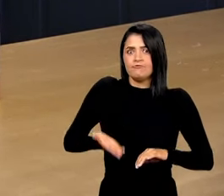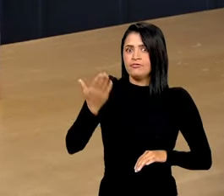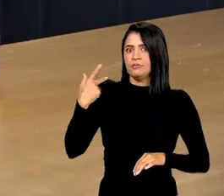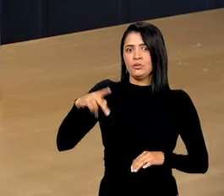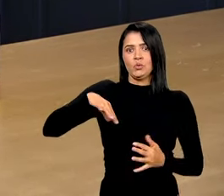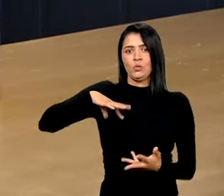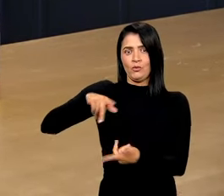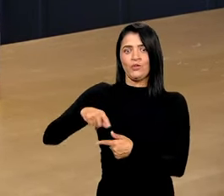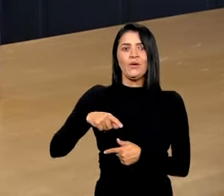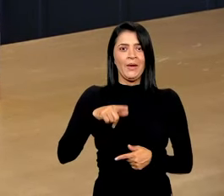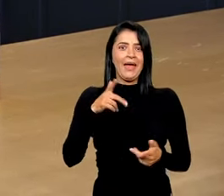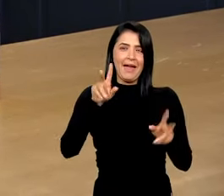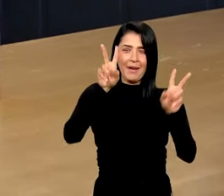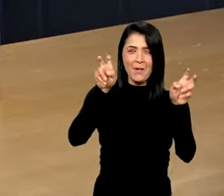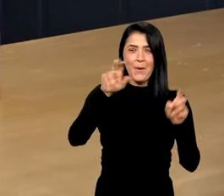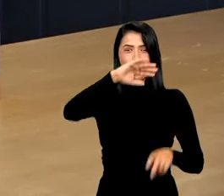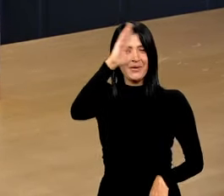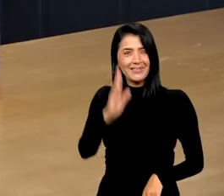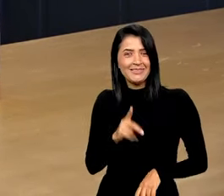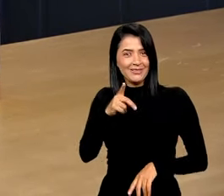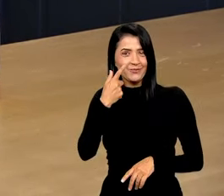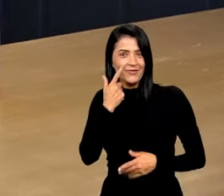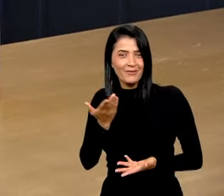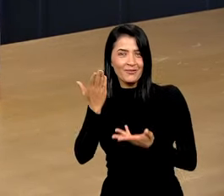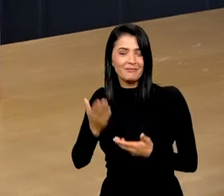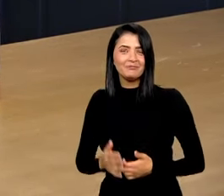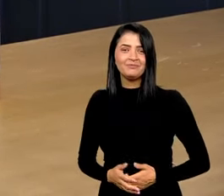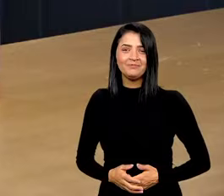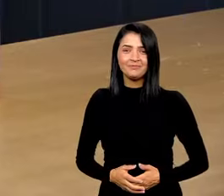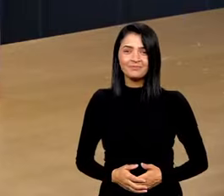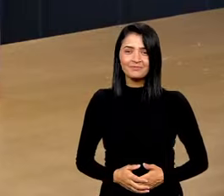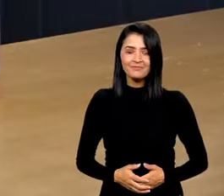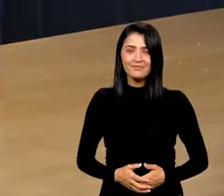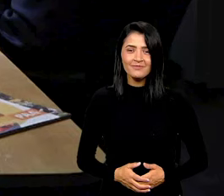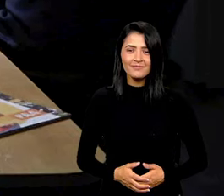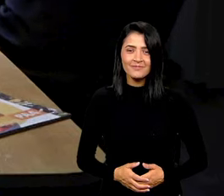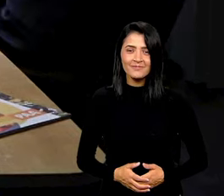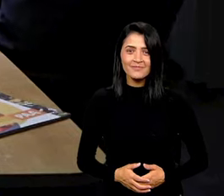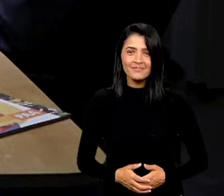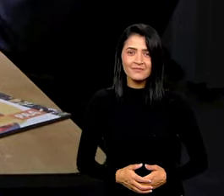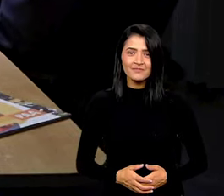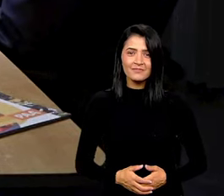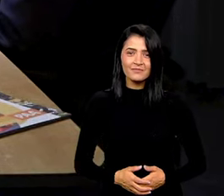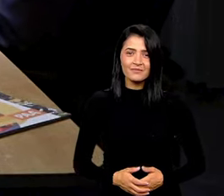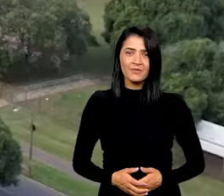mundo. É o Brasil na pauta internacional. Vamos conferir.